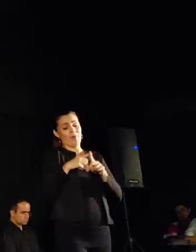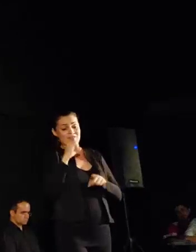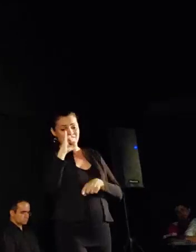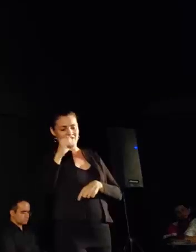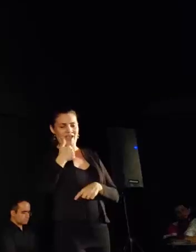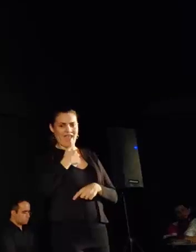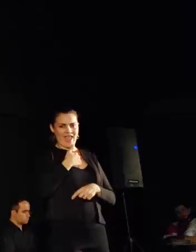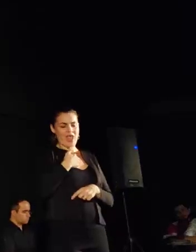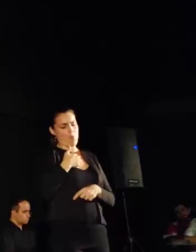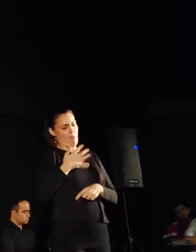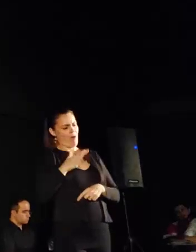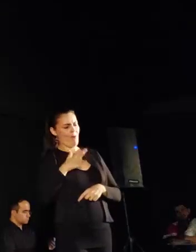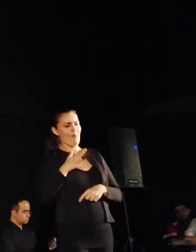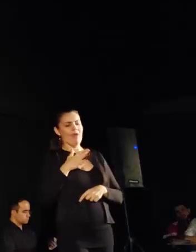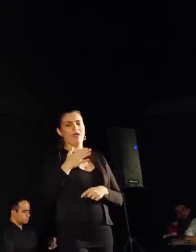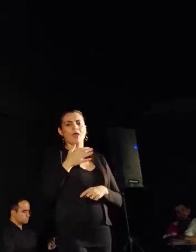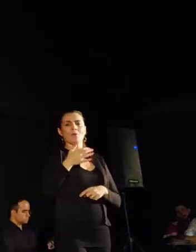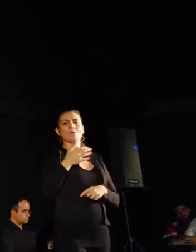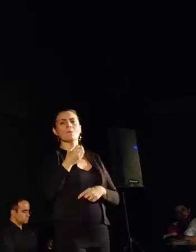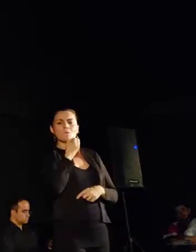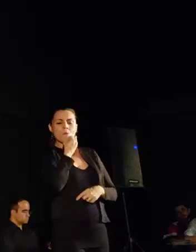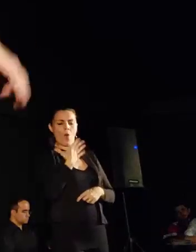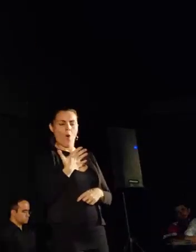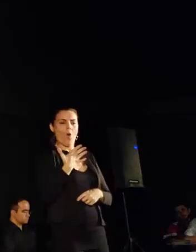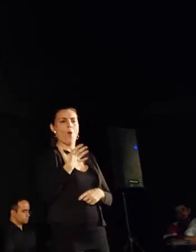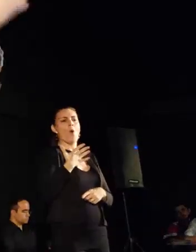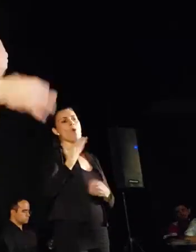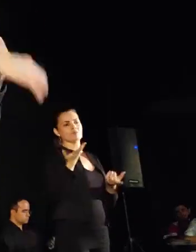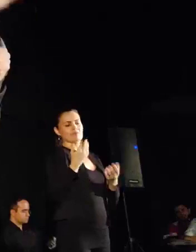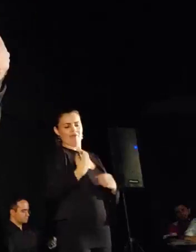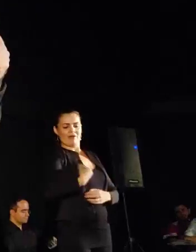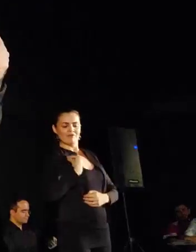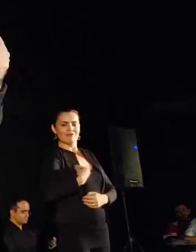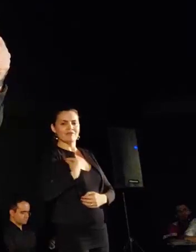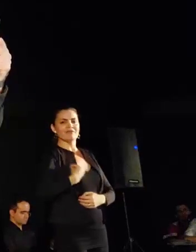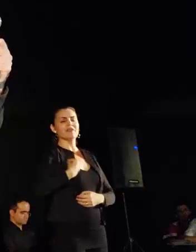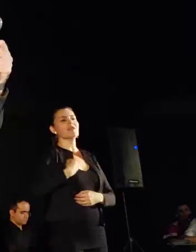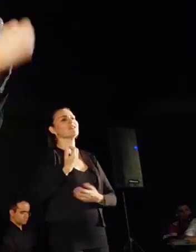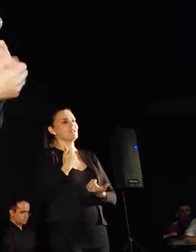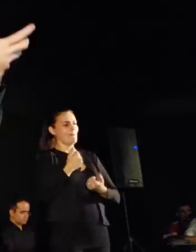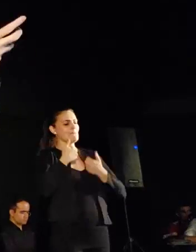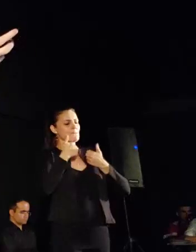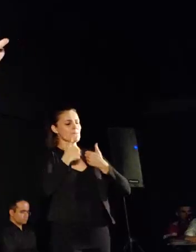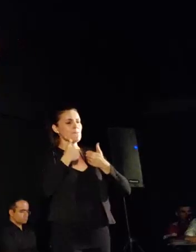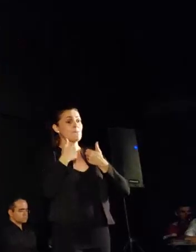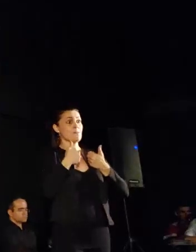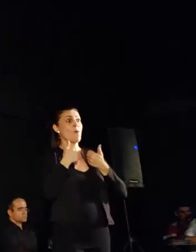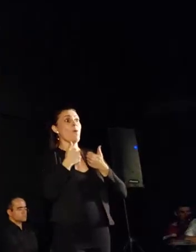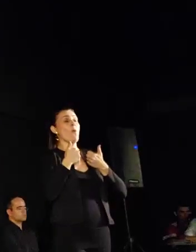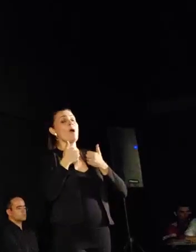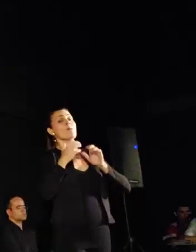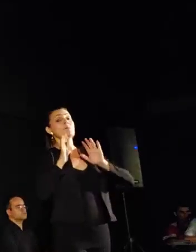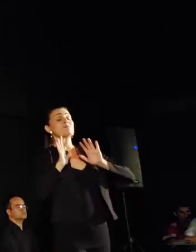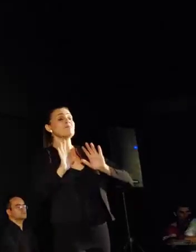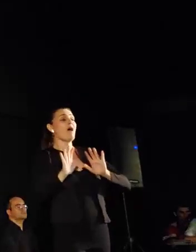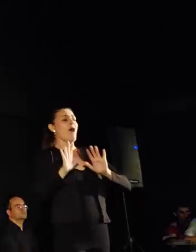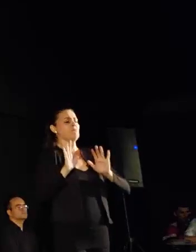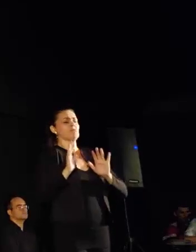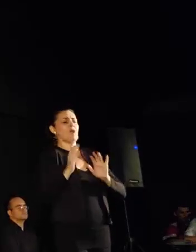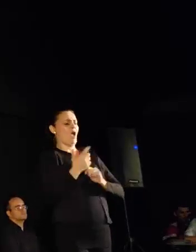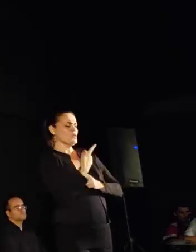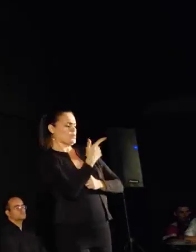mais ou menos privilegiada, num país onde você tem uma quantidade brutal da sua população, em uma situação